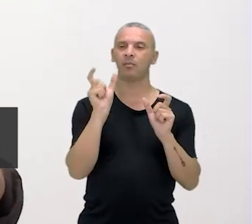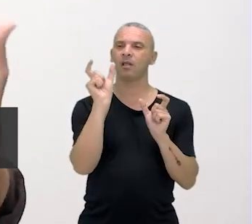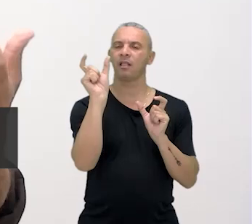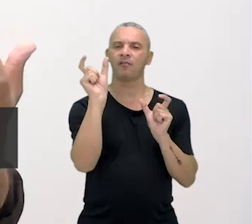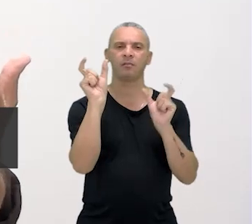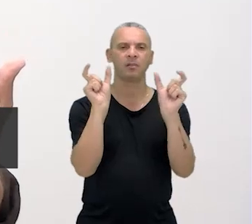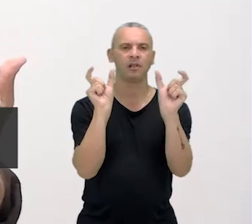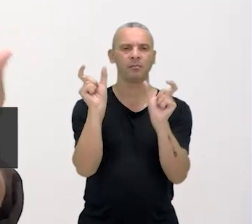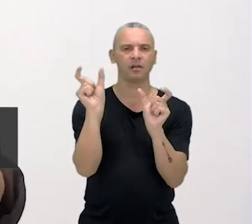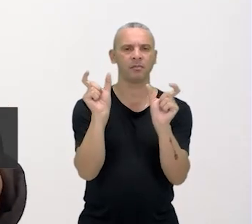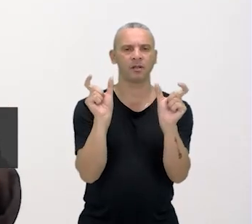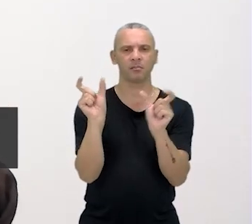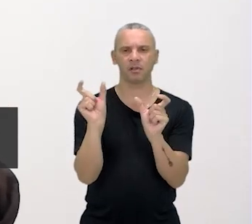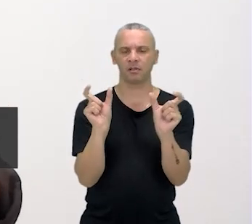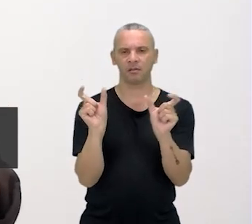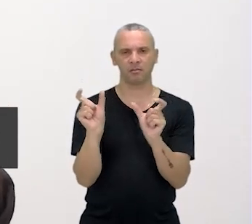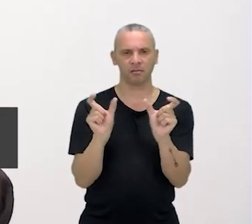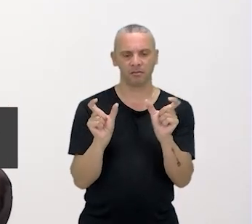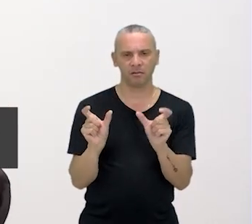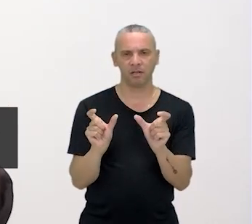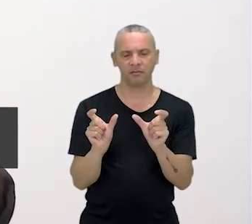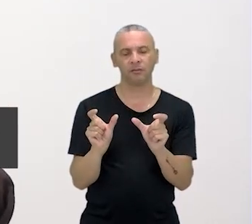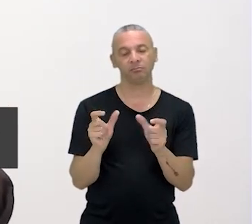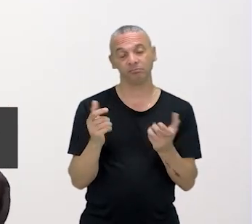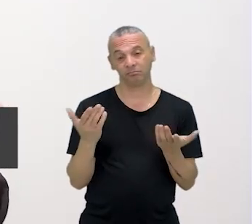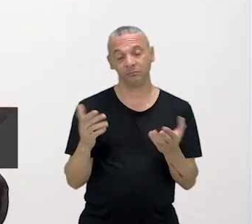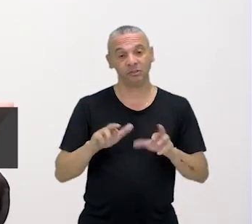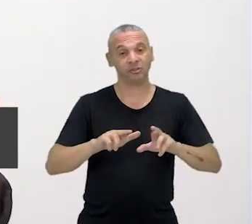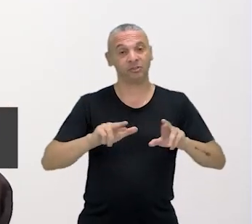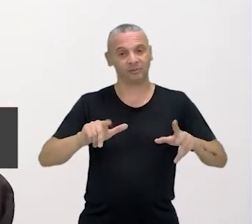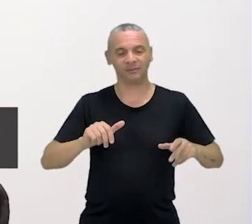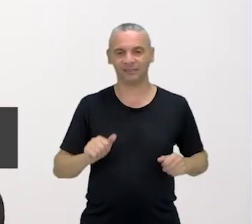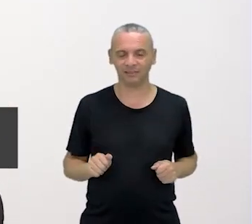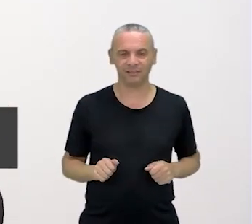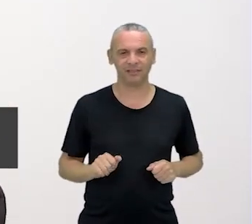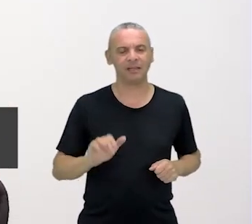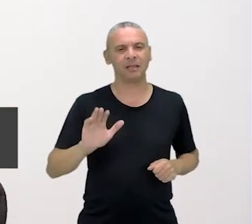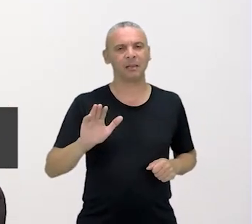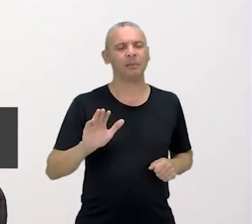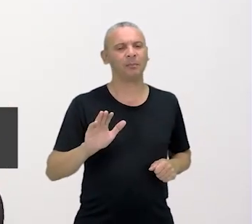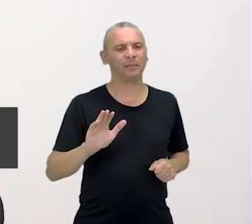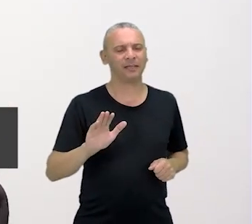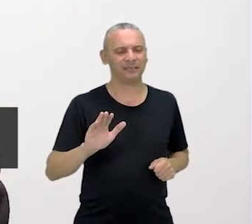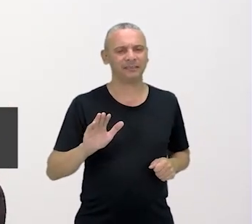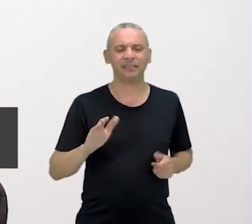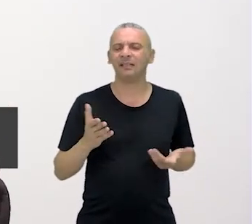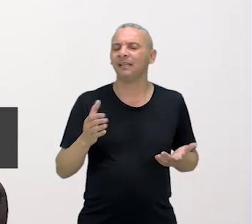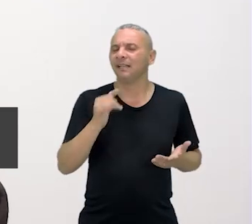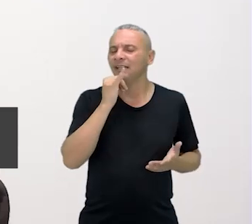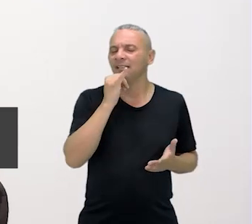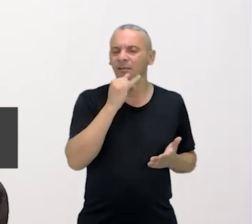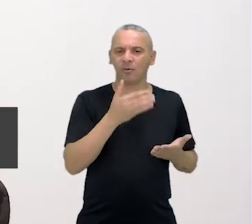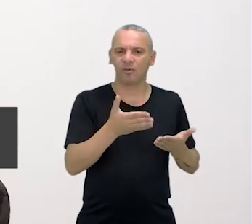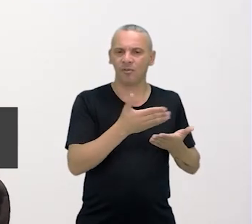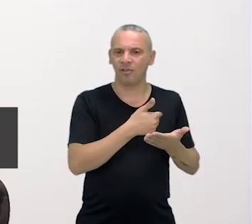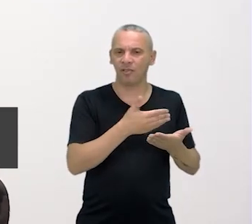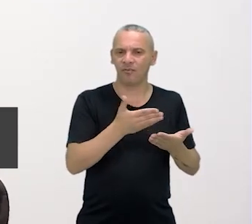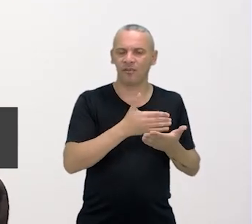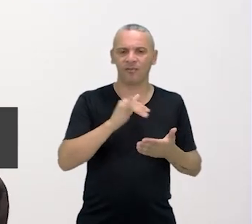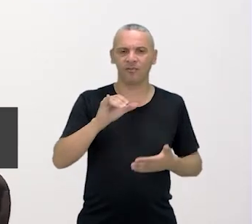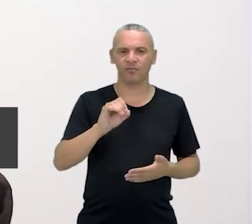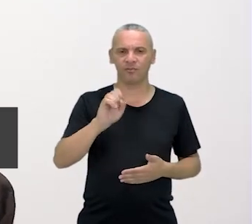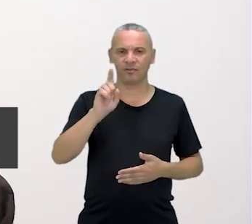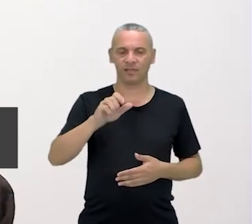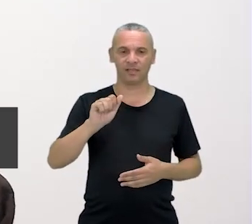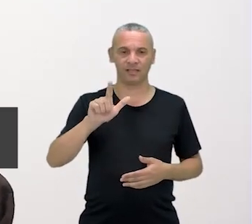palavreado, umas coisas mais rebuscadas, mas creio que isso não deixou a obra não